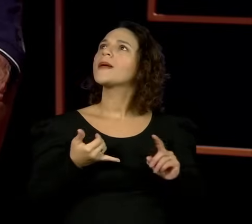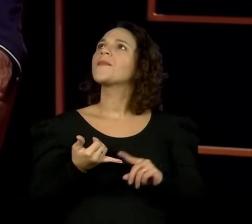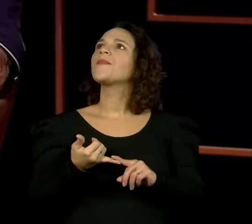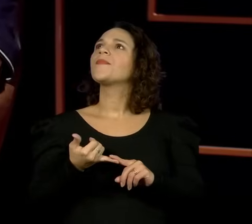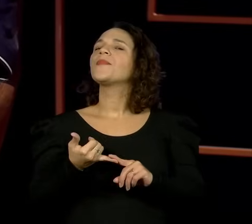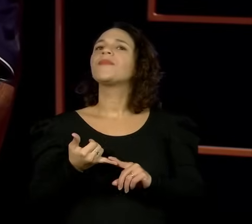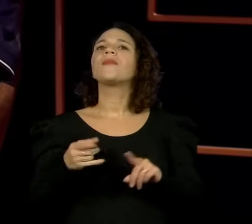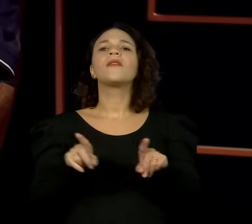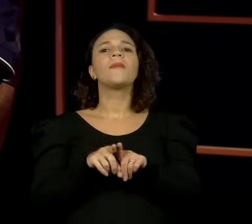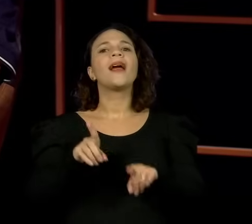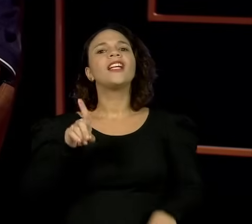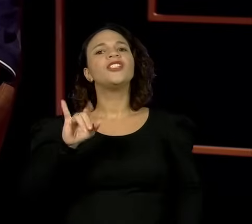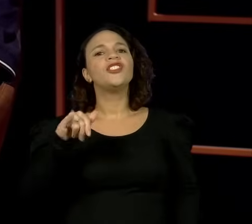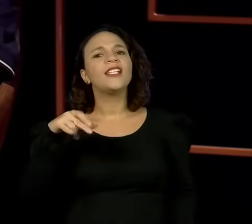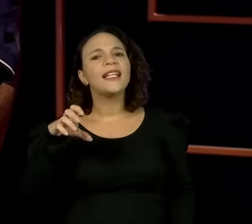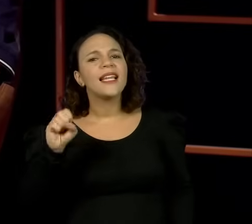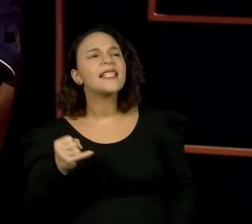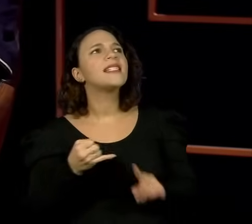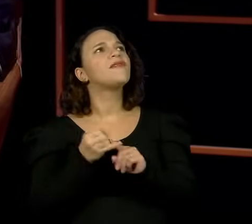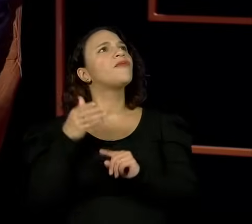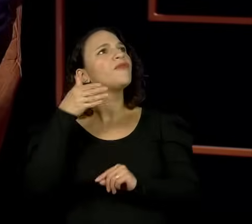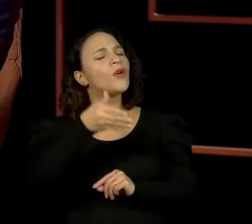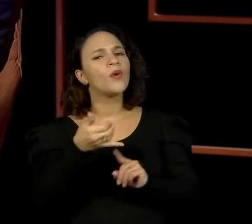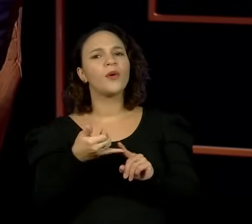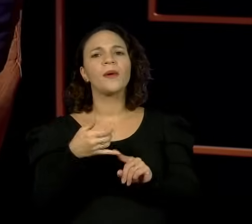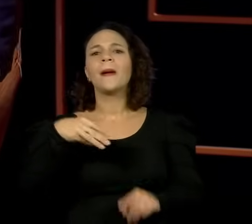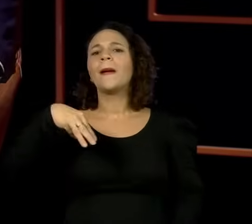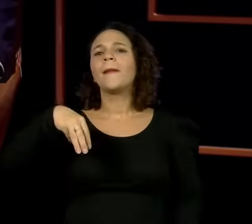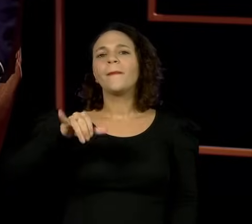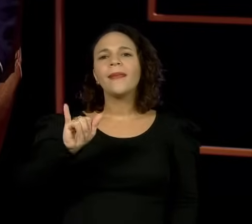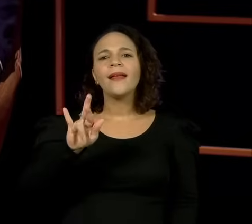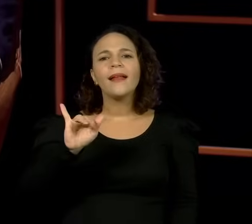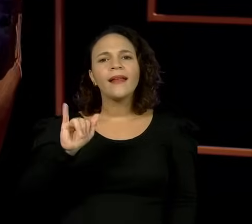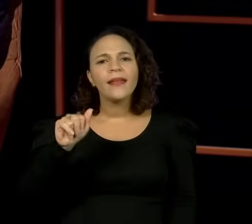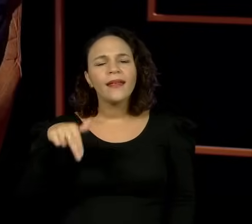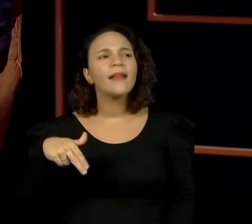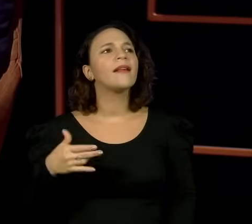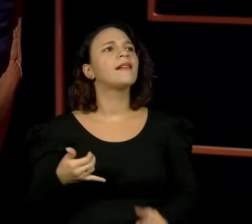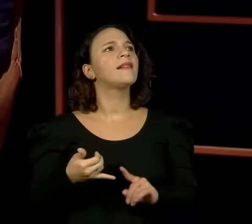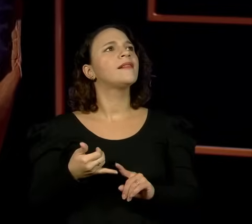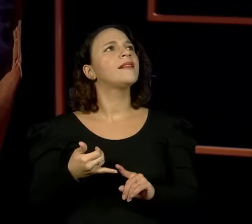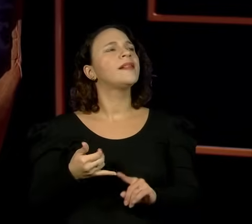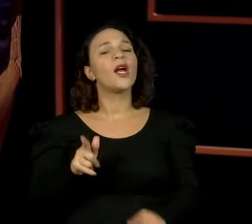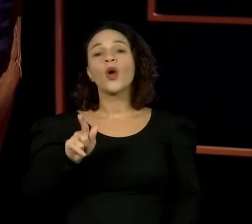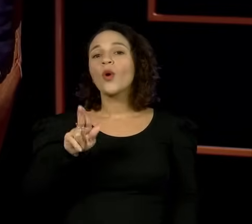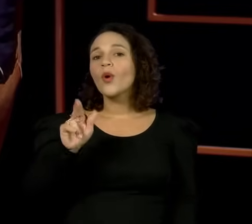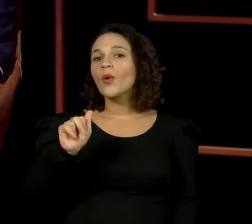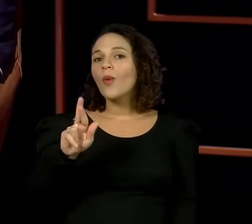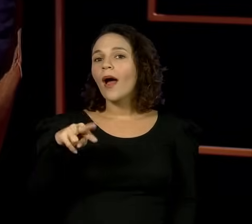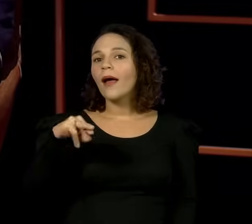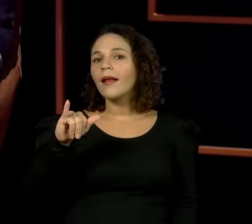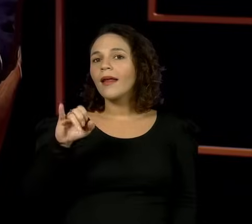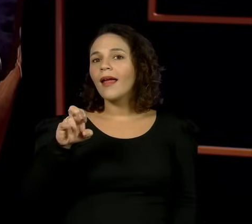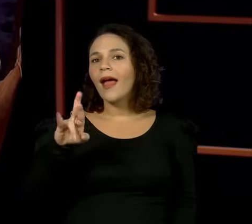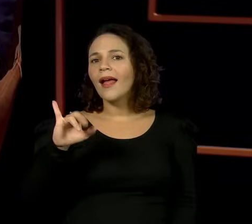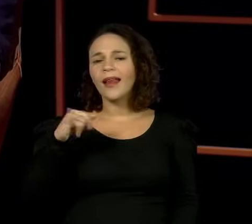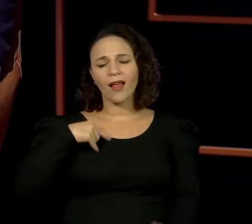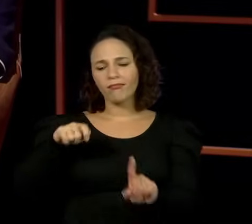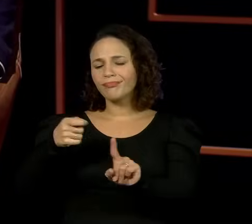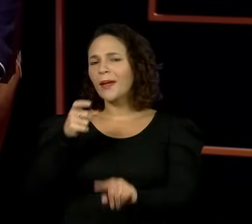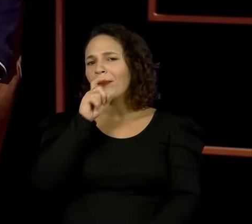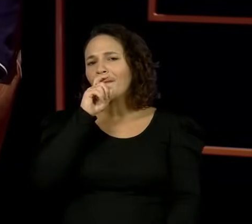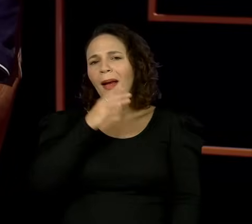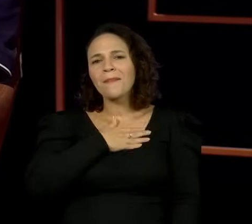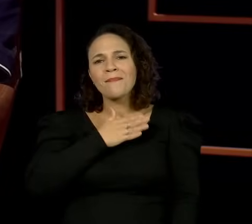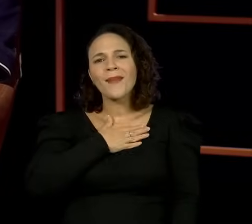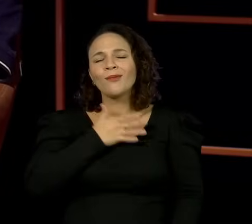a Dines Fati, Miriam Muniz, Guarnieri, meu pai no teatro. E eu